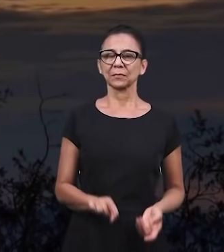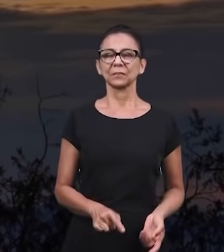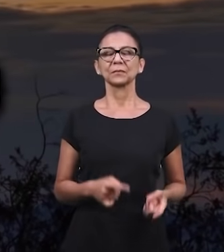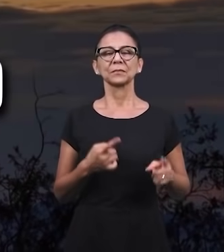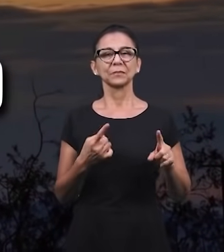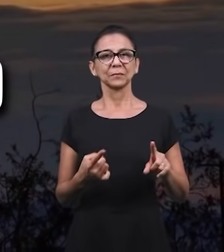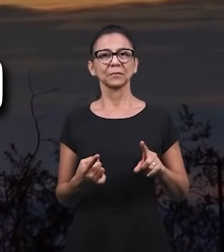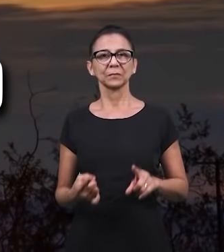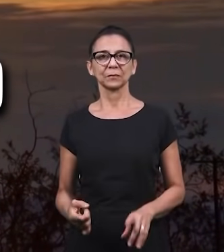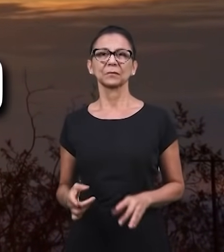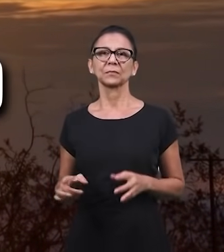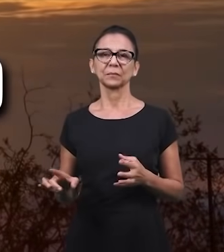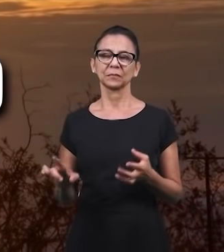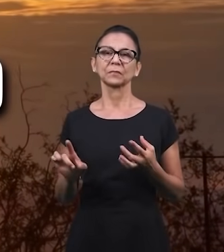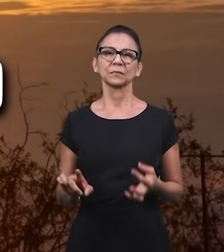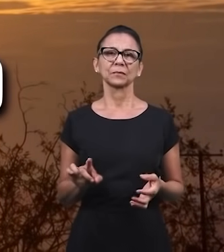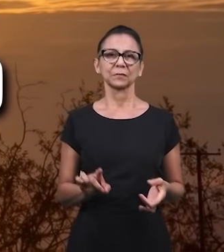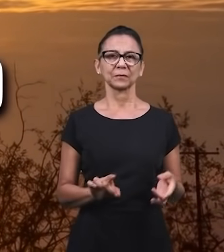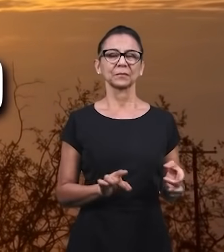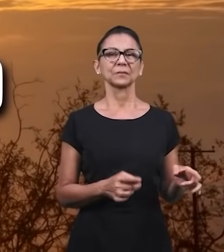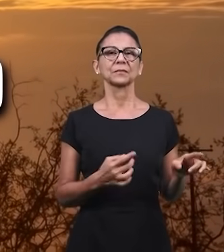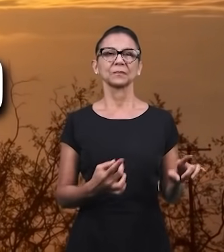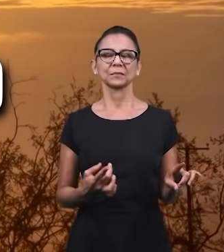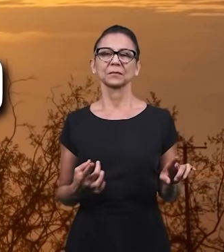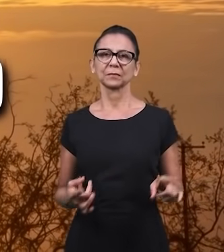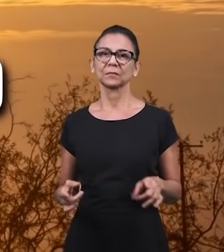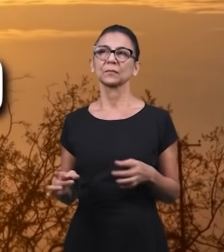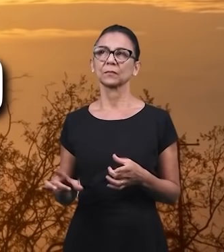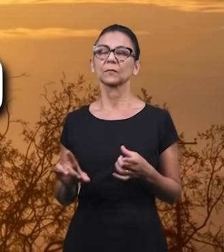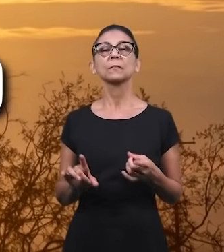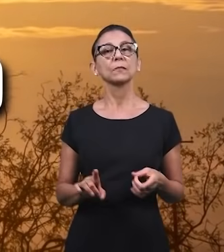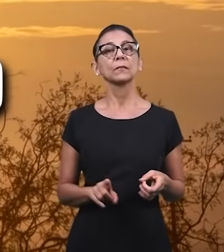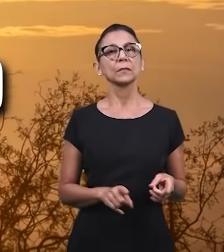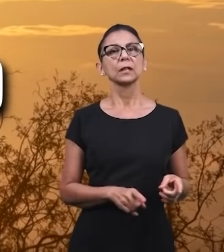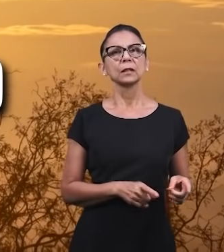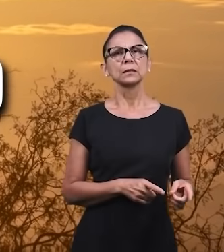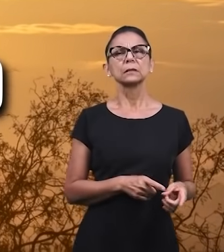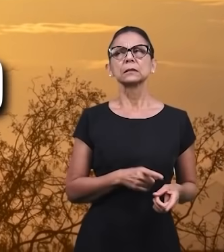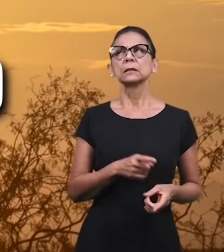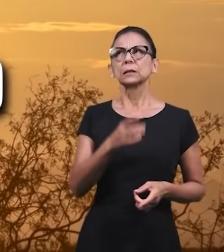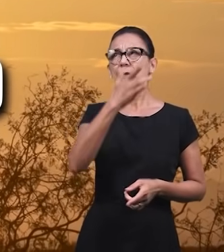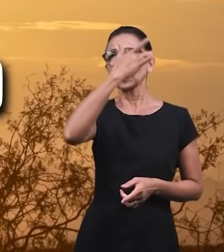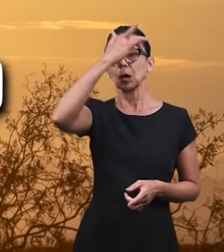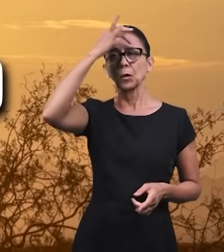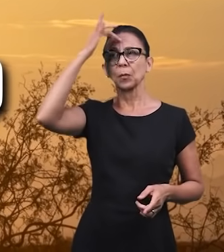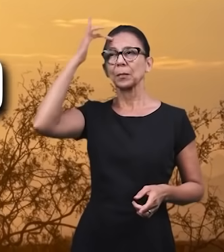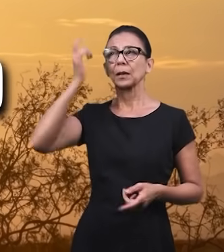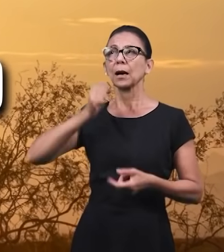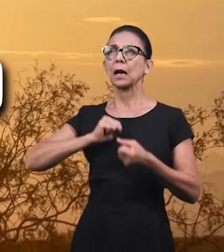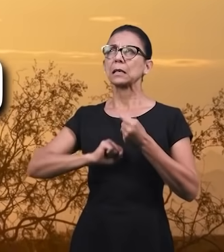Hoje alguém esperando para Jesus